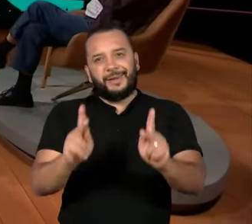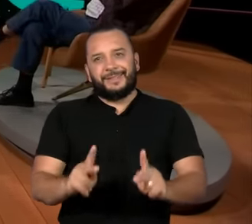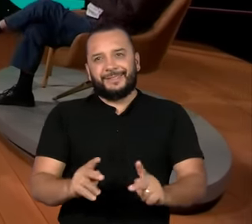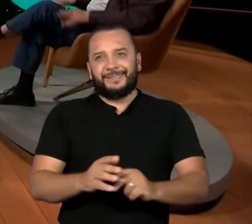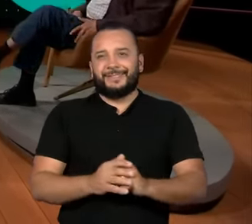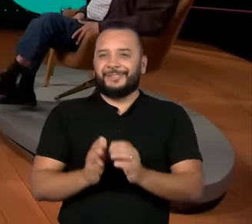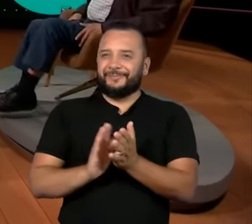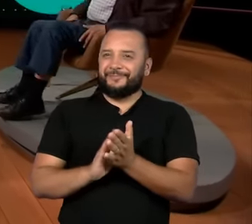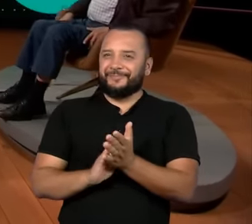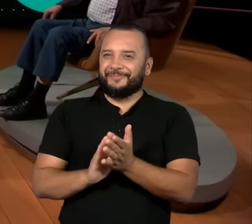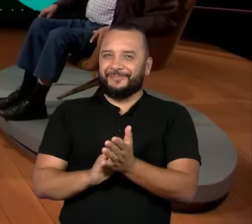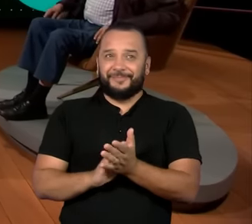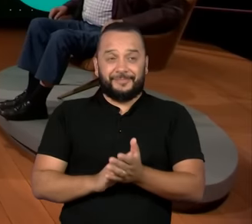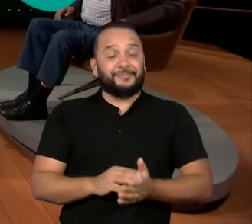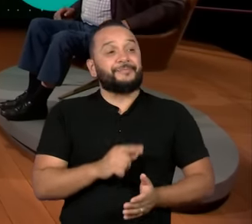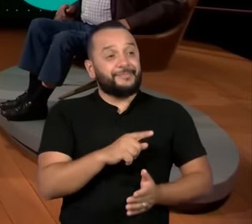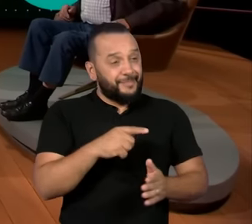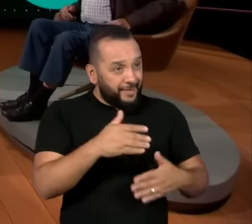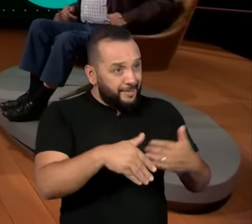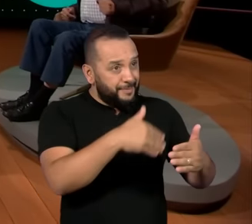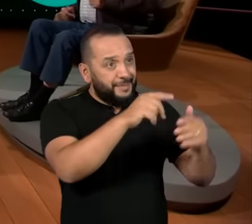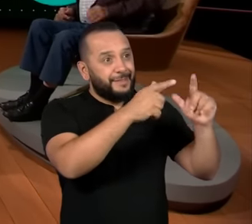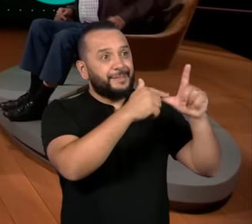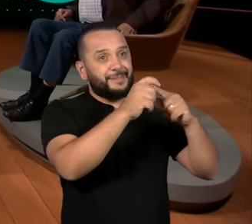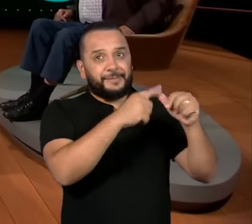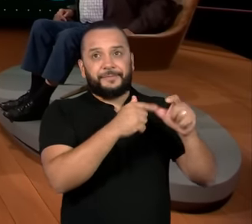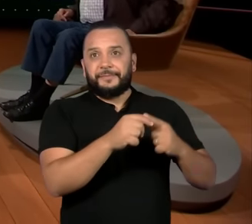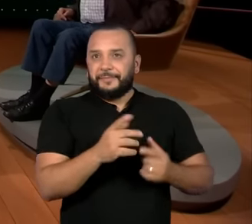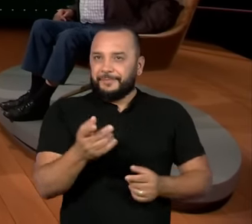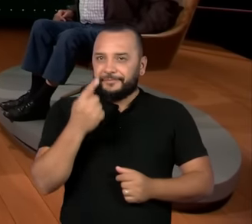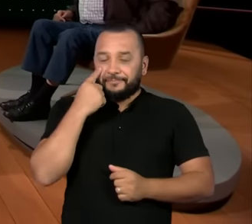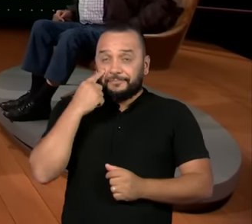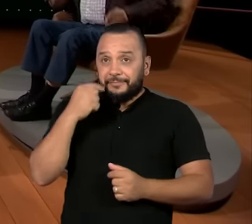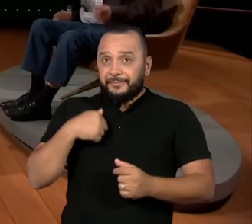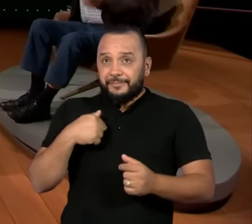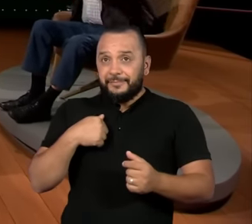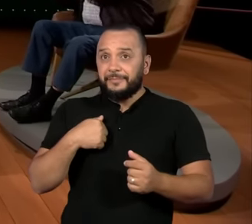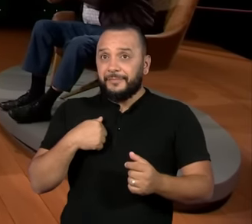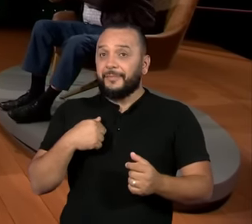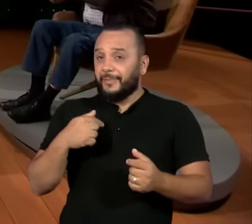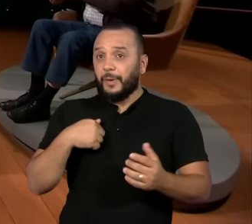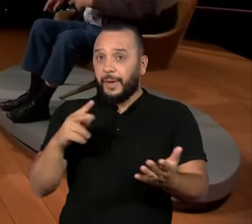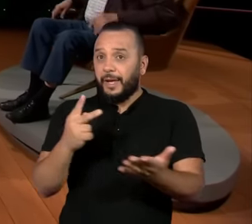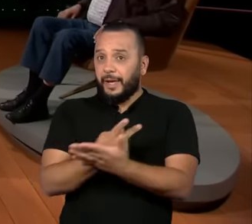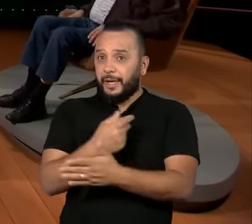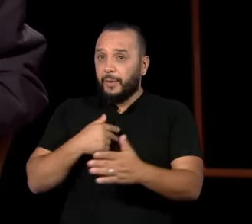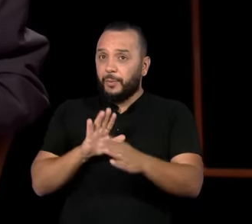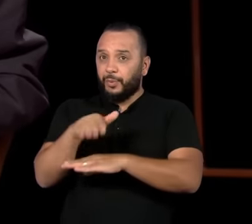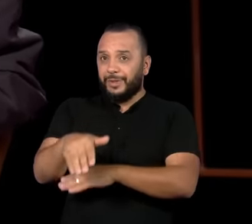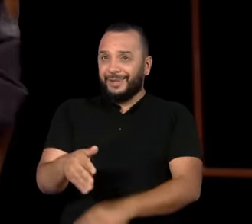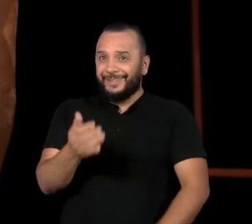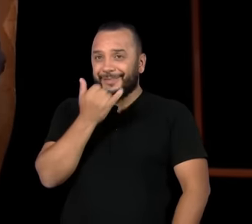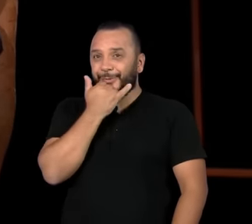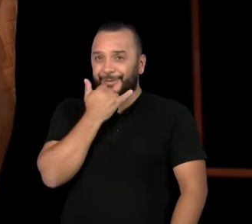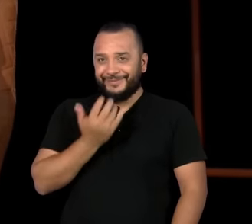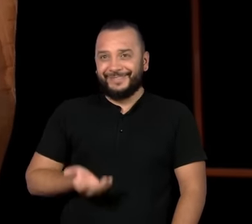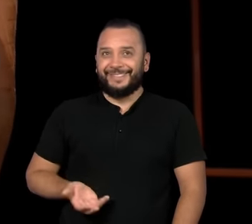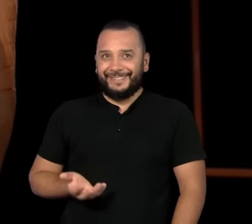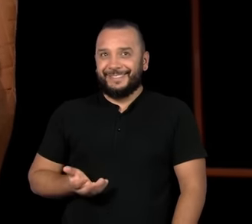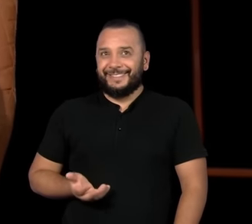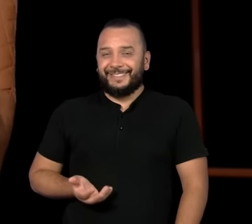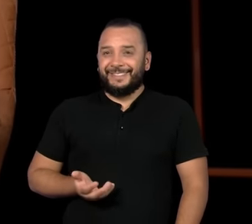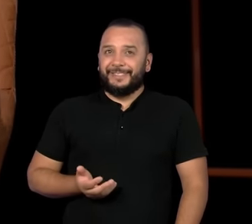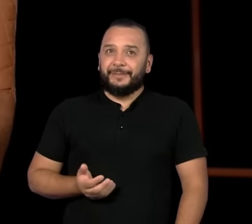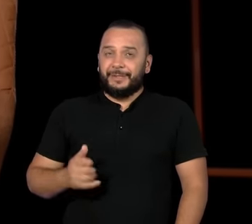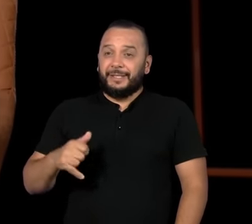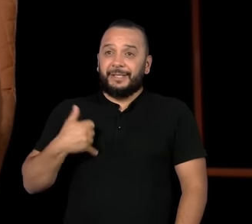Obrigado. Ela estava lá no Caminho das Estrelas. Obrigado, você vê que eu errei até eu pulei, né? Mas é que depois